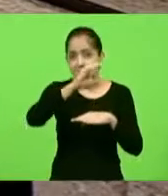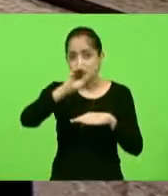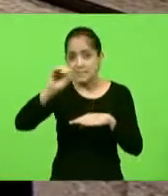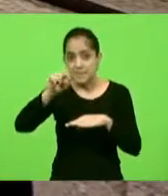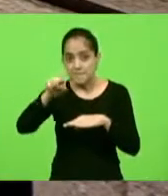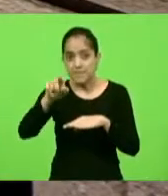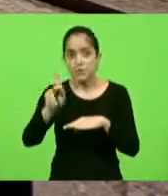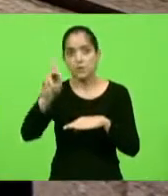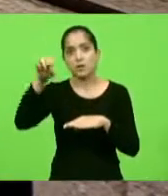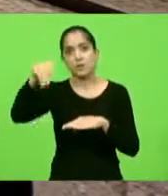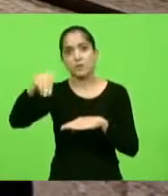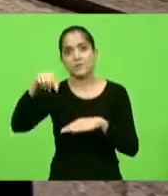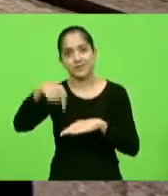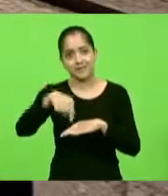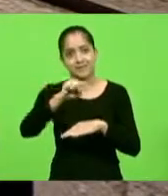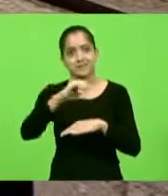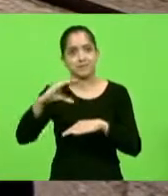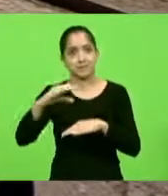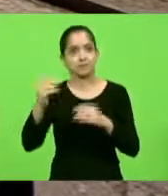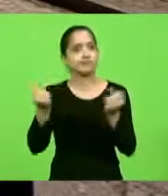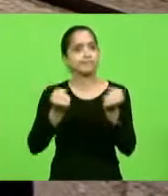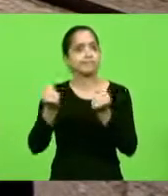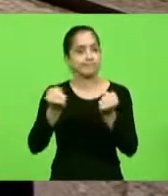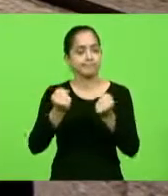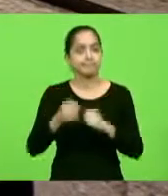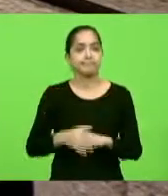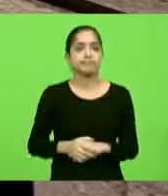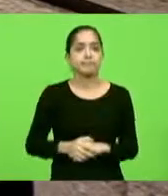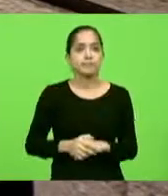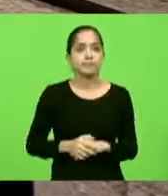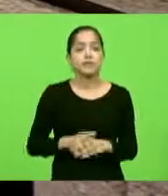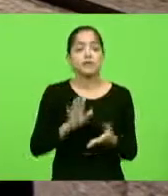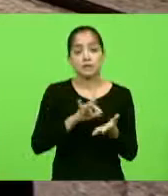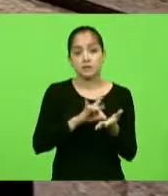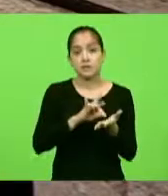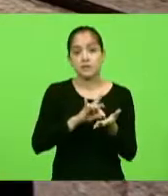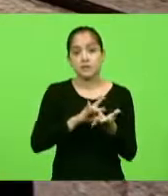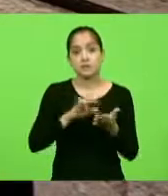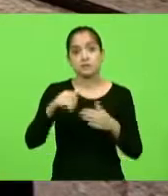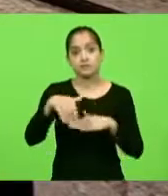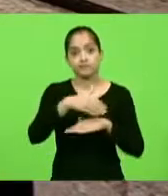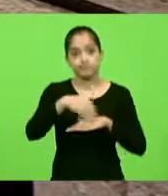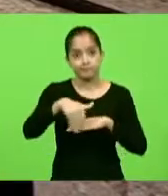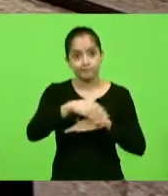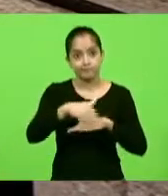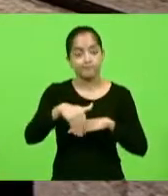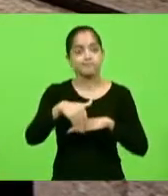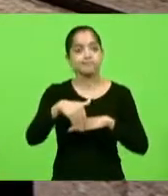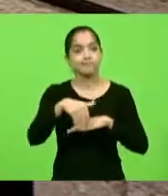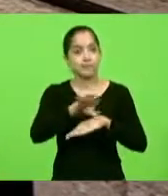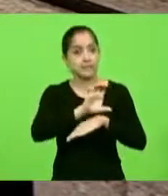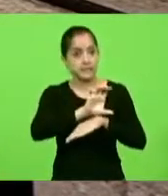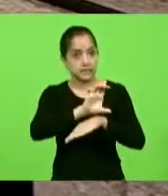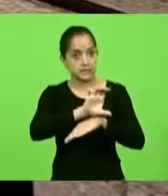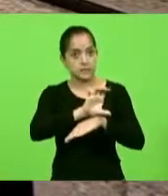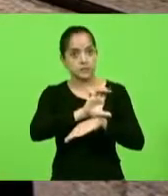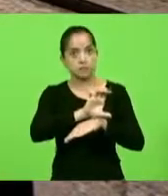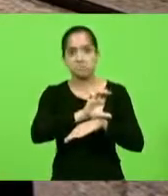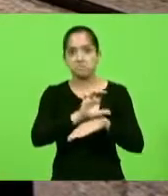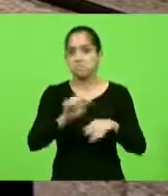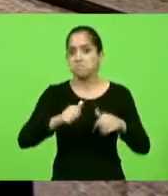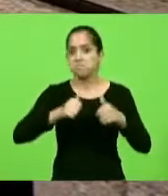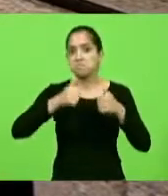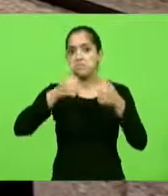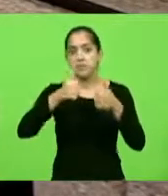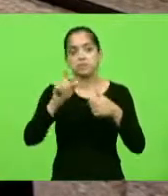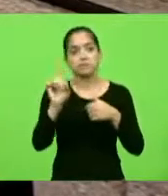Estado aqui de Santa Catarina, de carro. E, realmente, a realidade das nossas rodovias estaduais não melhorou tanto assim,